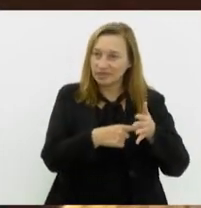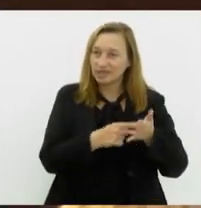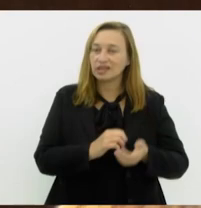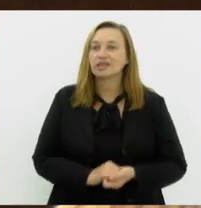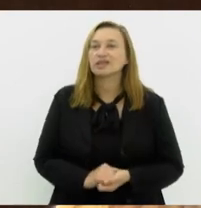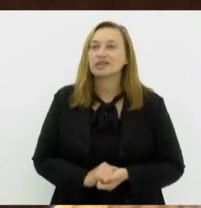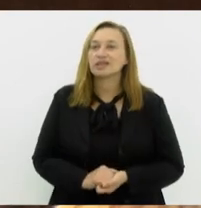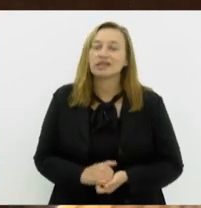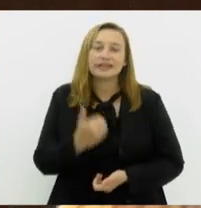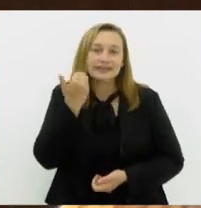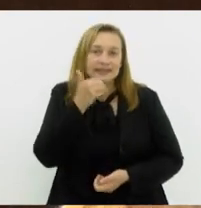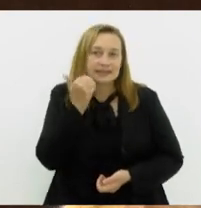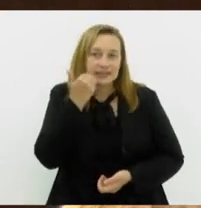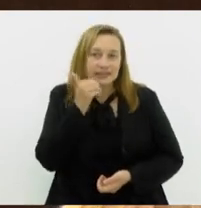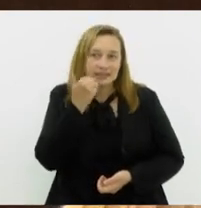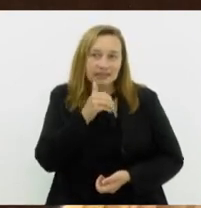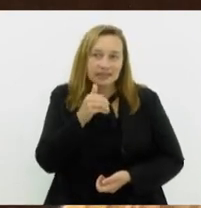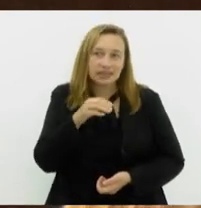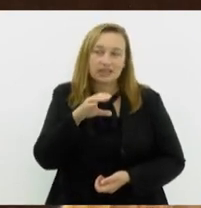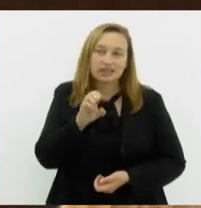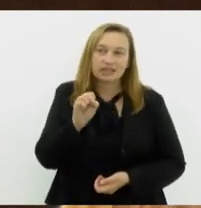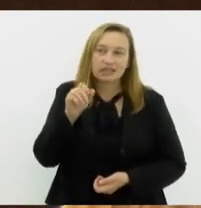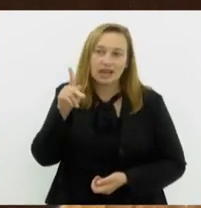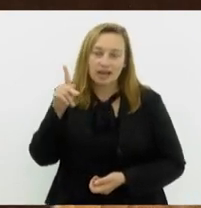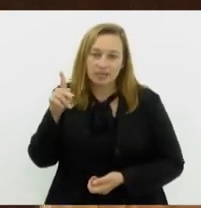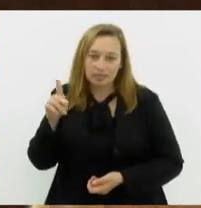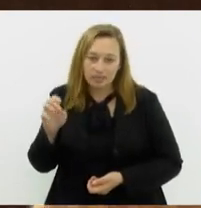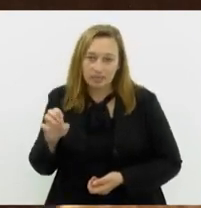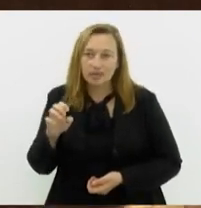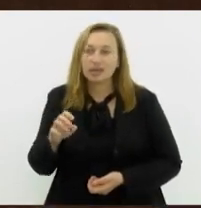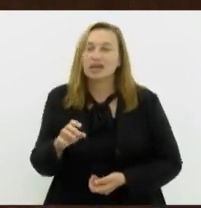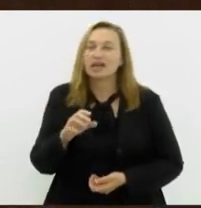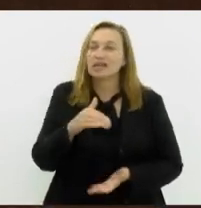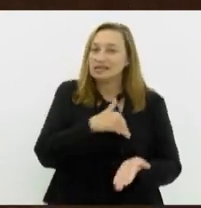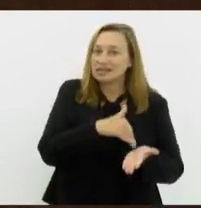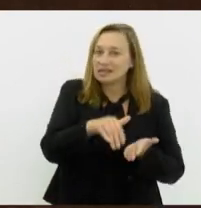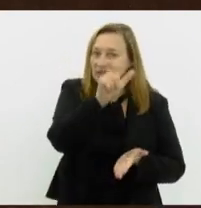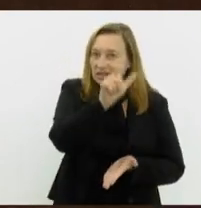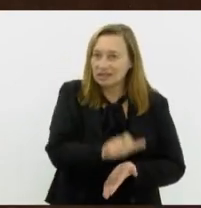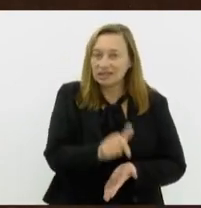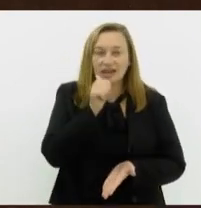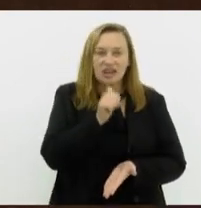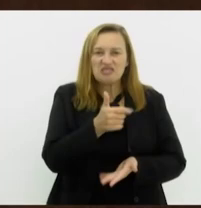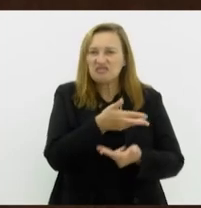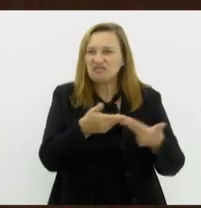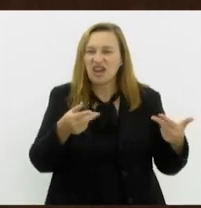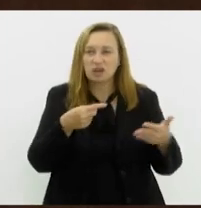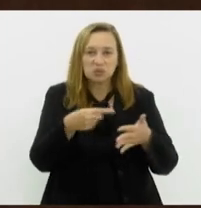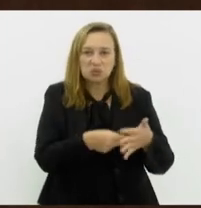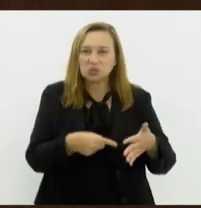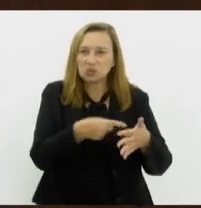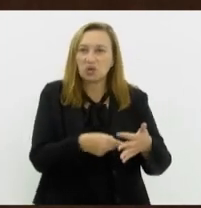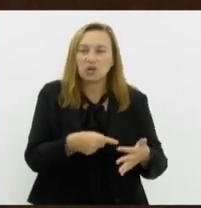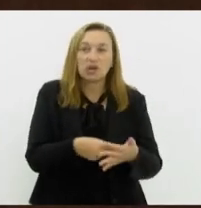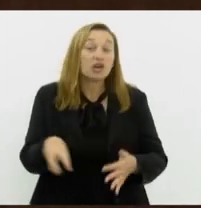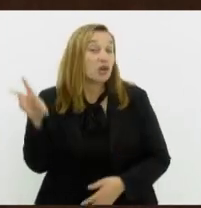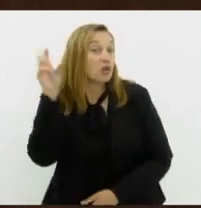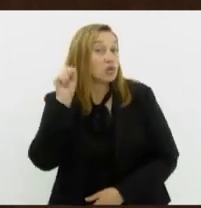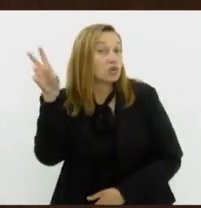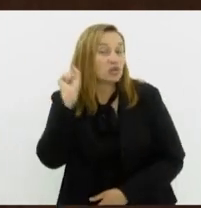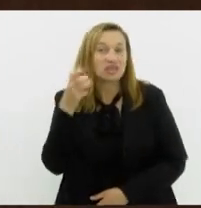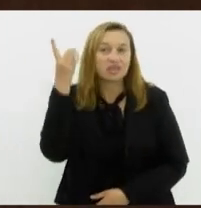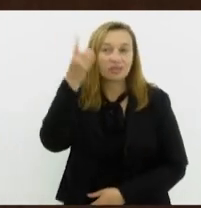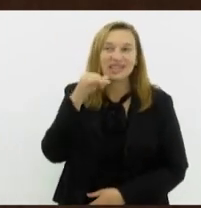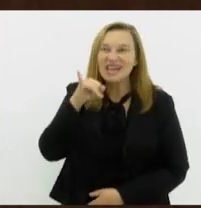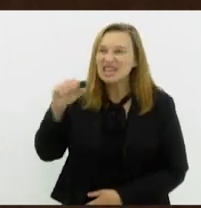a sacanagem que acontece no CEAP por parte da secretária. São diversas denúncias. E aí eu escuto a deputada Índia dizer